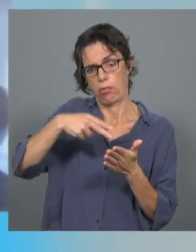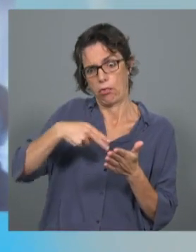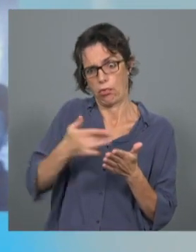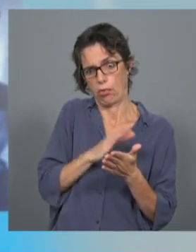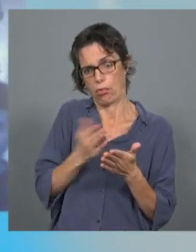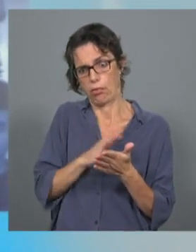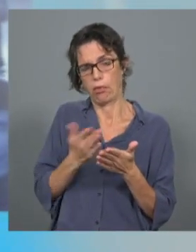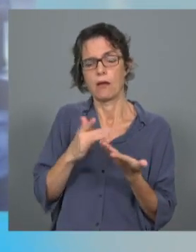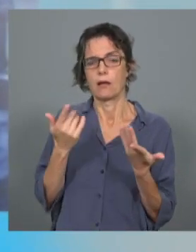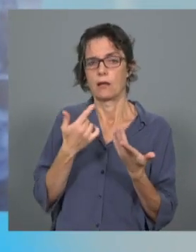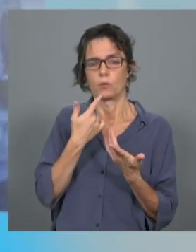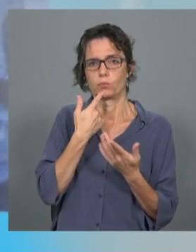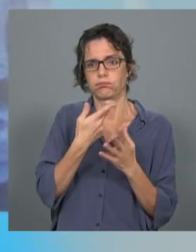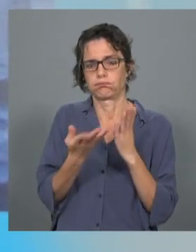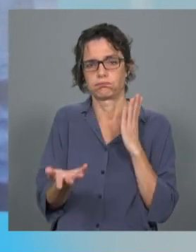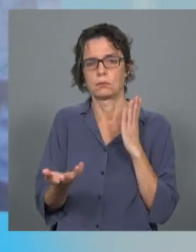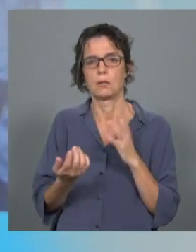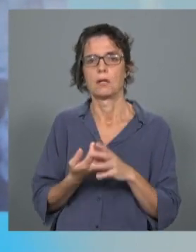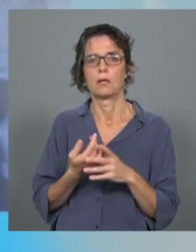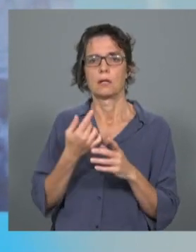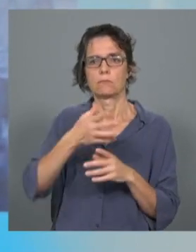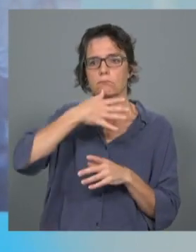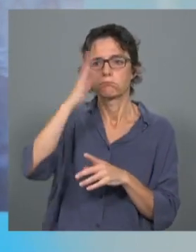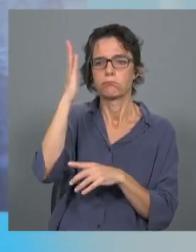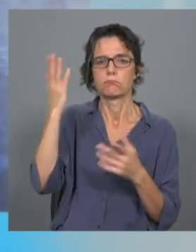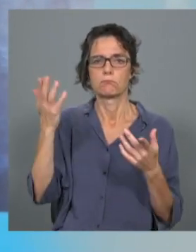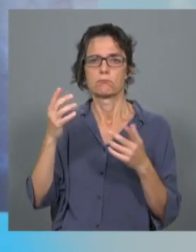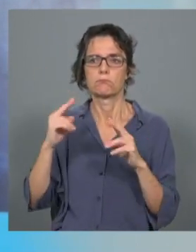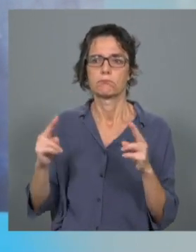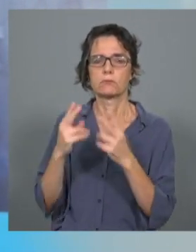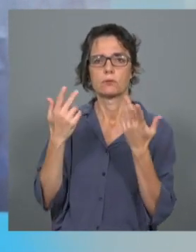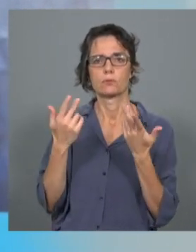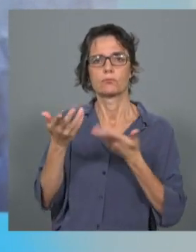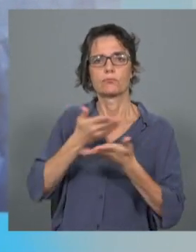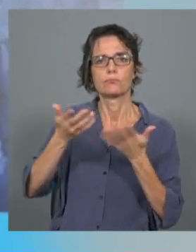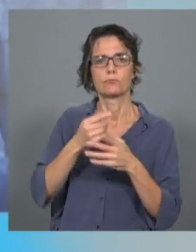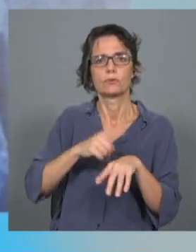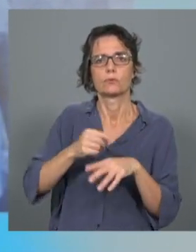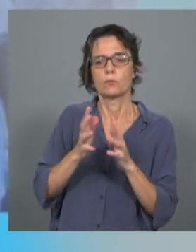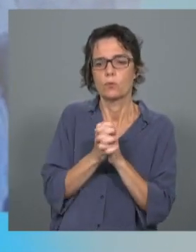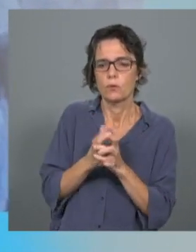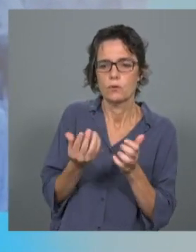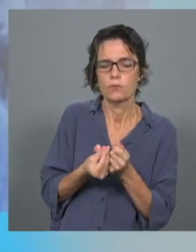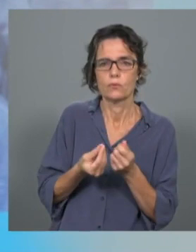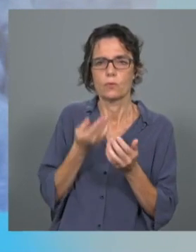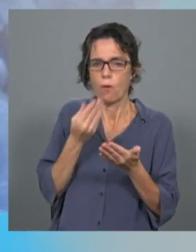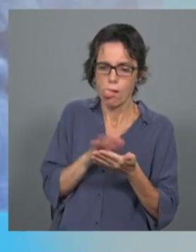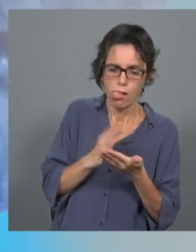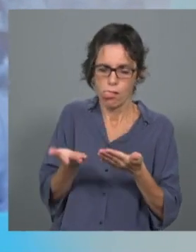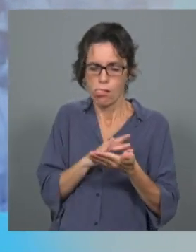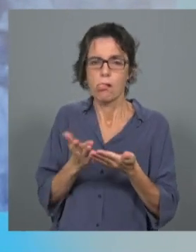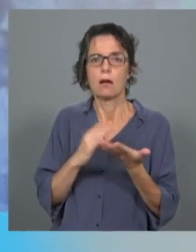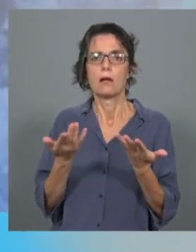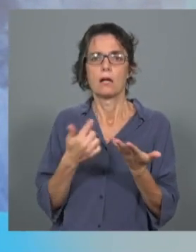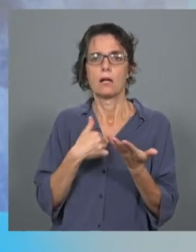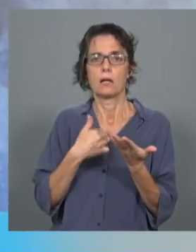contabilizar o número de vezes em conferências, em encontros, em partilhas, em momentos de oração, em tantos que utilizei. Ainda